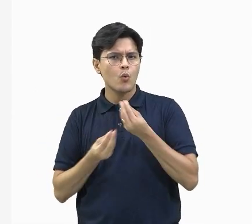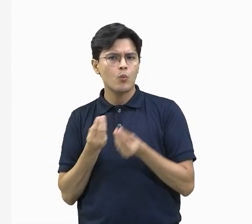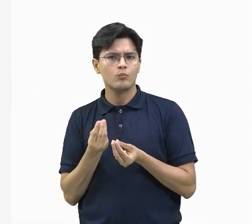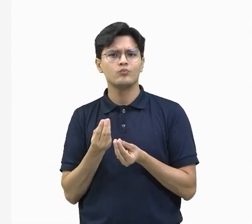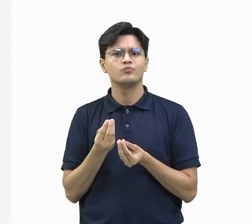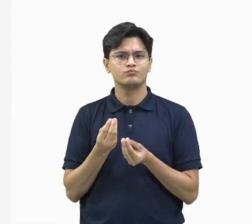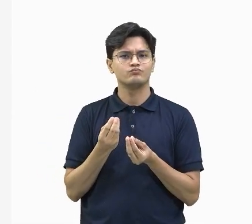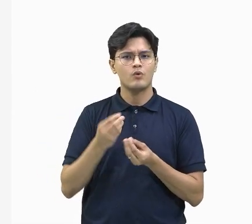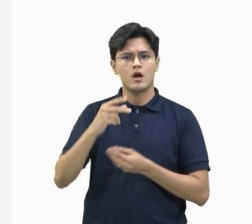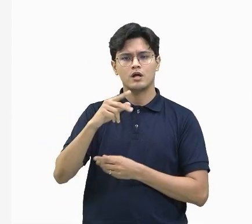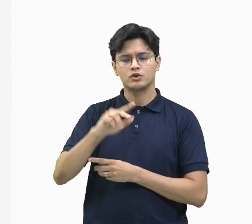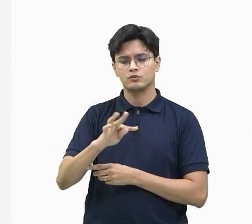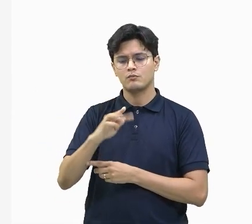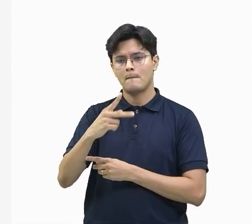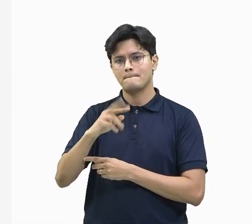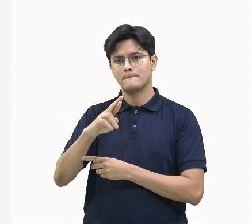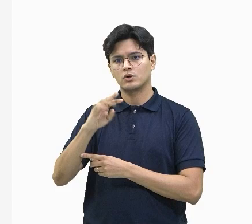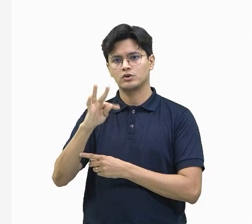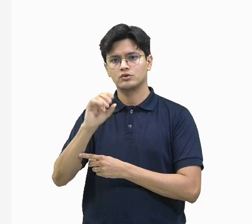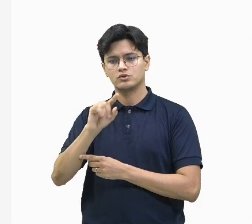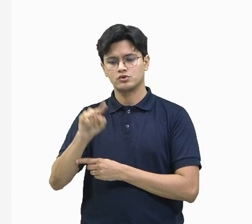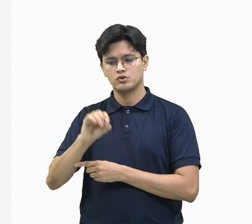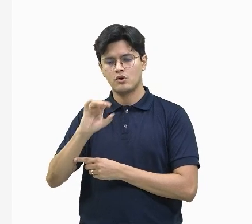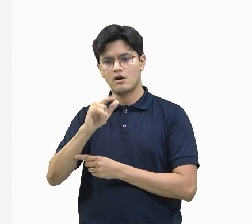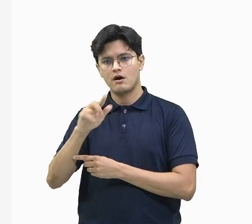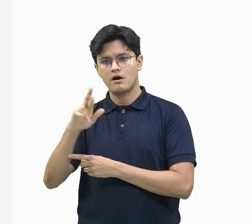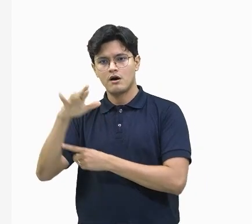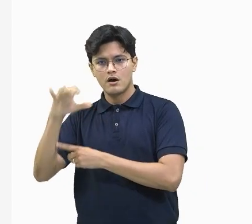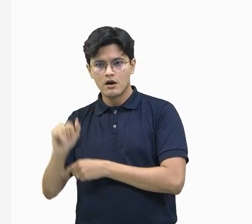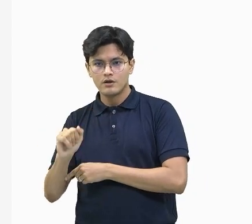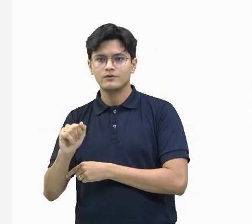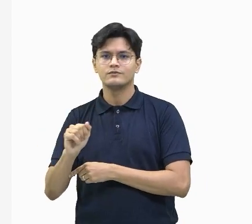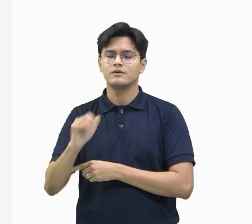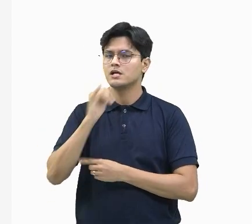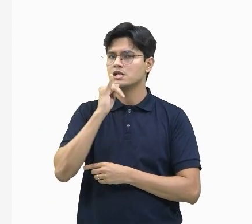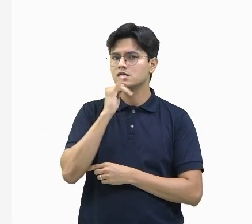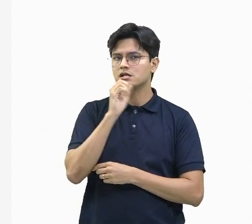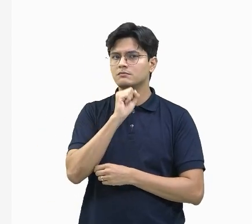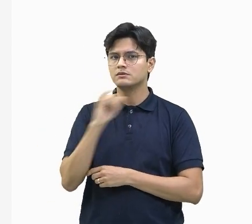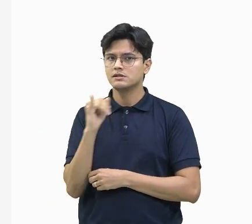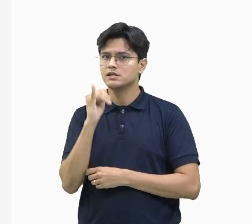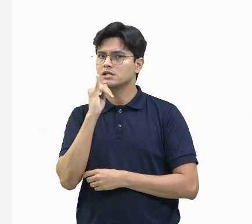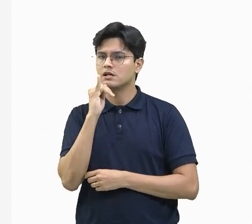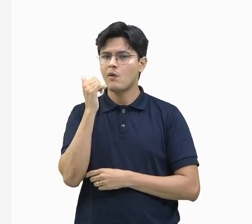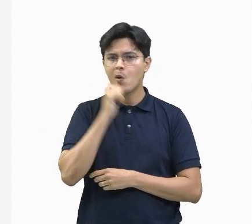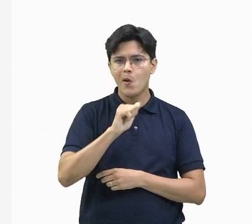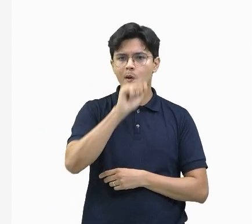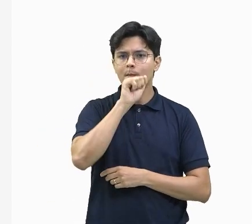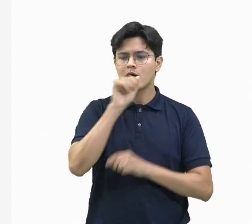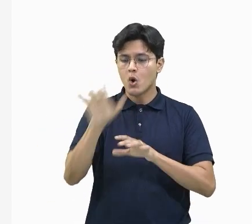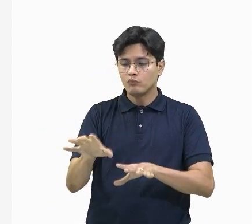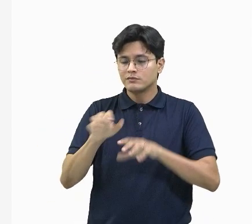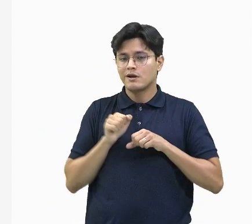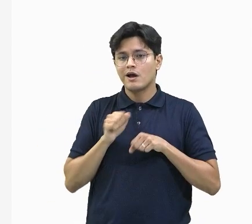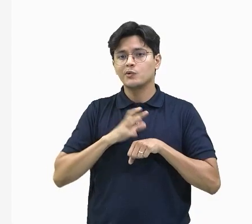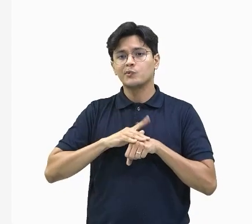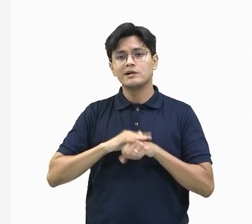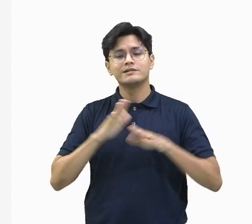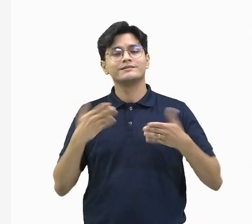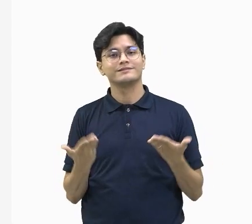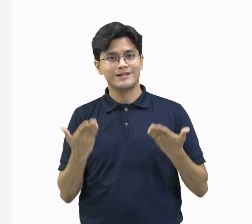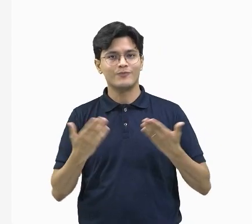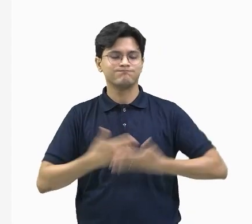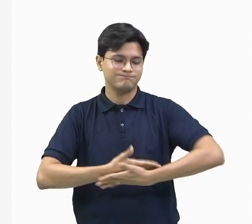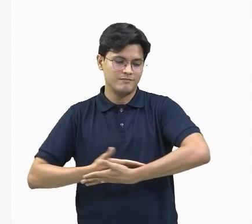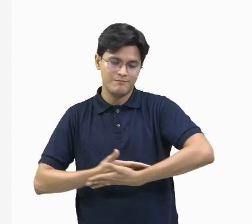chamado Toxoplasma gondii e que ele pode então ser, quando a mãe contrai essa doença toxoplasmose, ela pode então transmitir